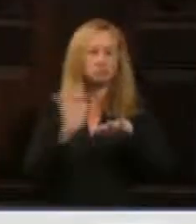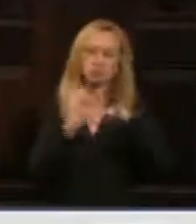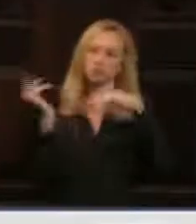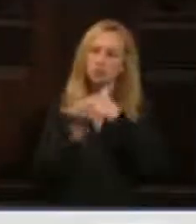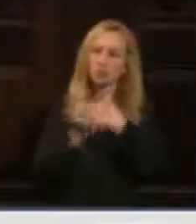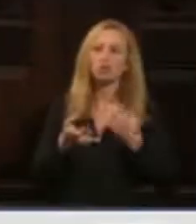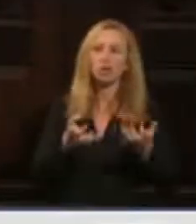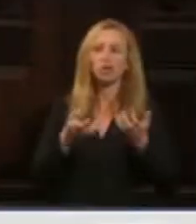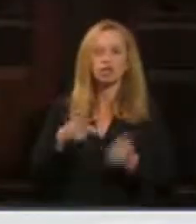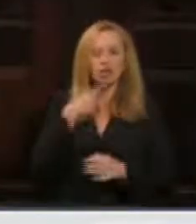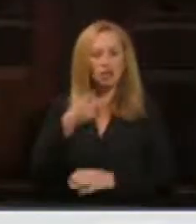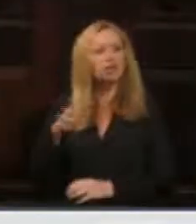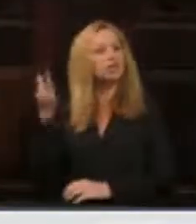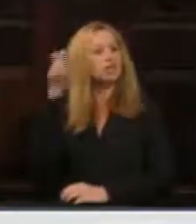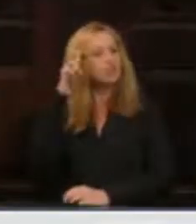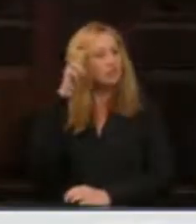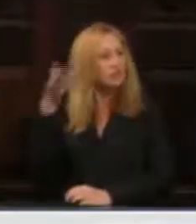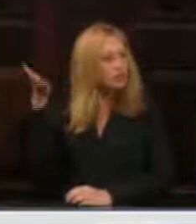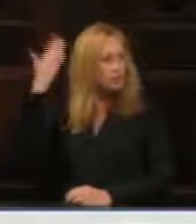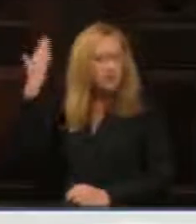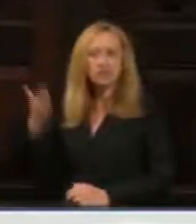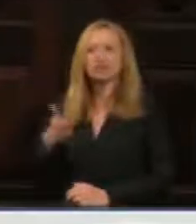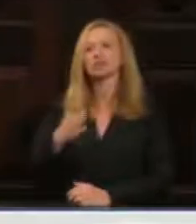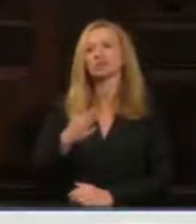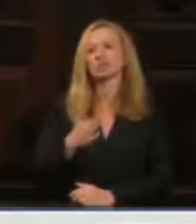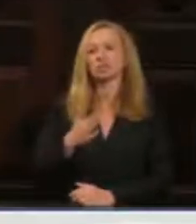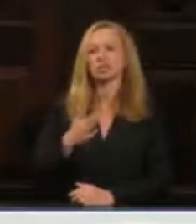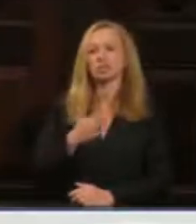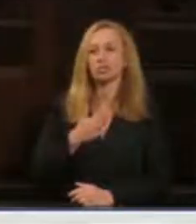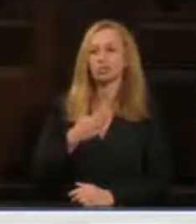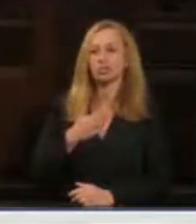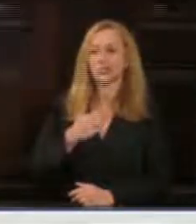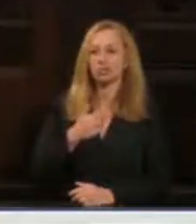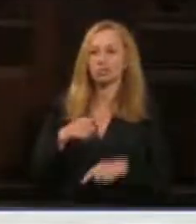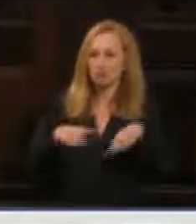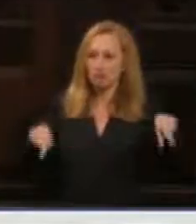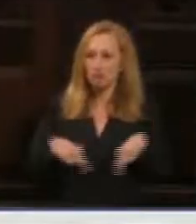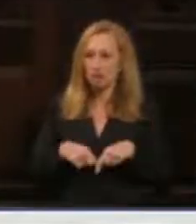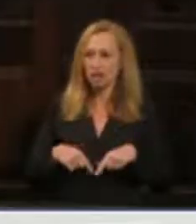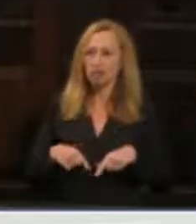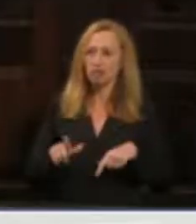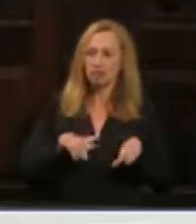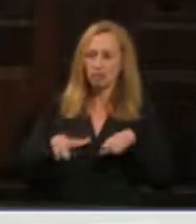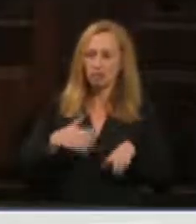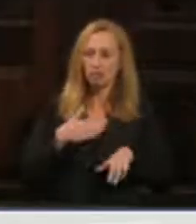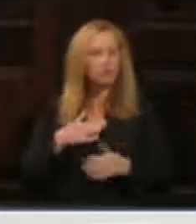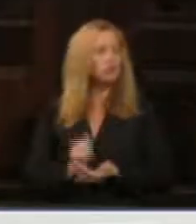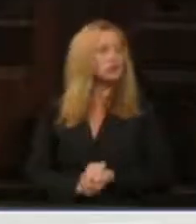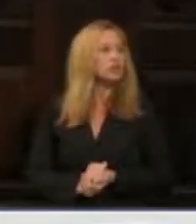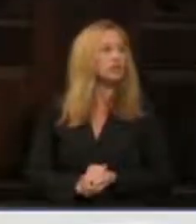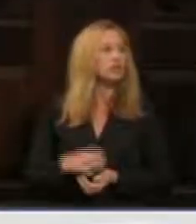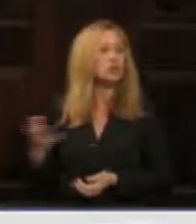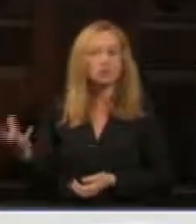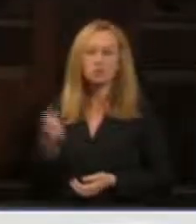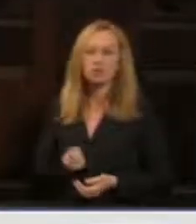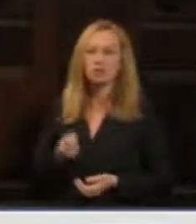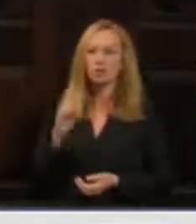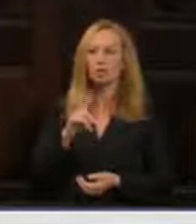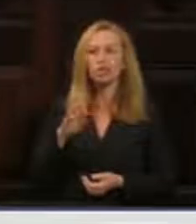informar o senhor que na quinta-feira passada, no meu gabinete, eu recebi a coordenadora